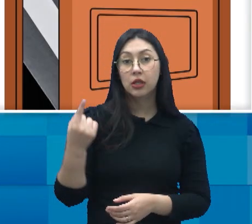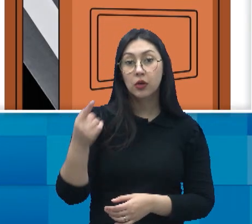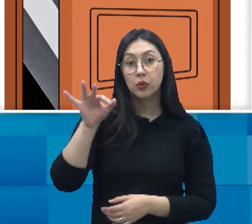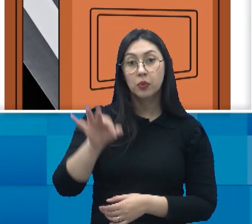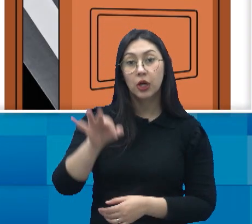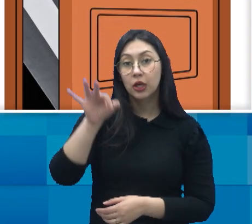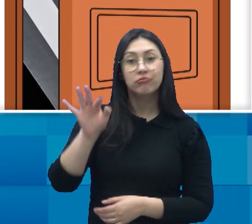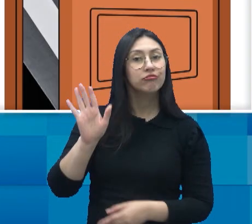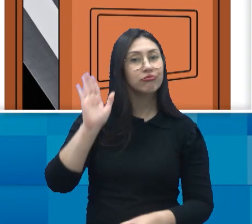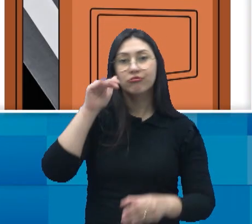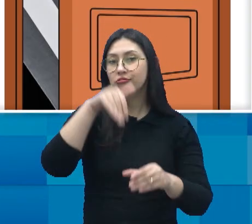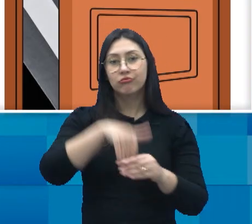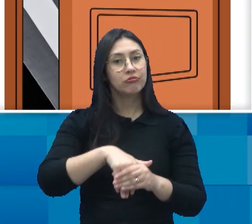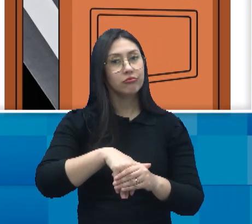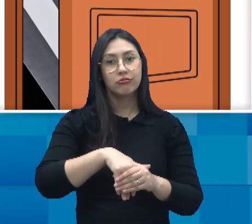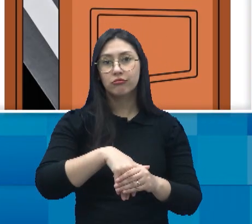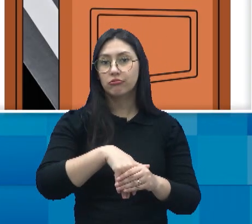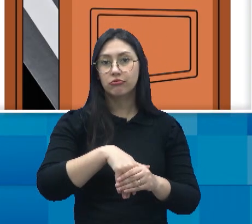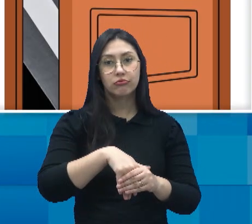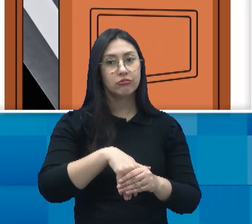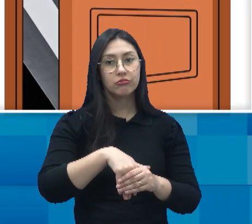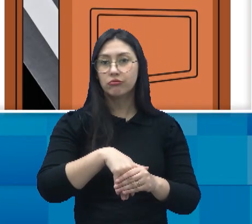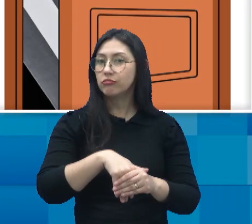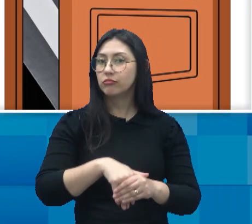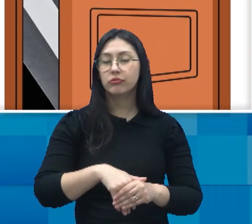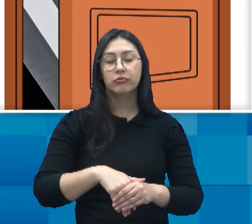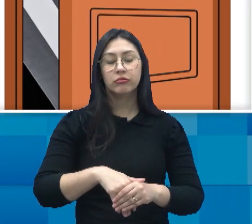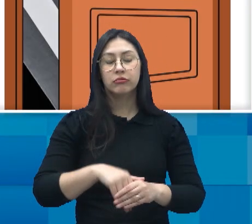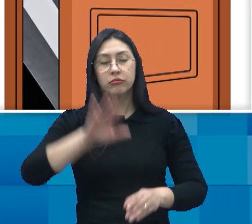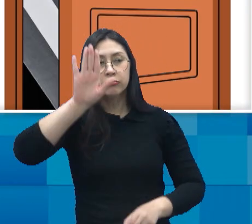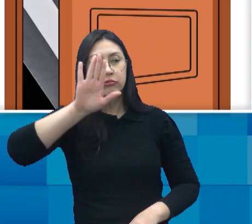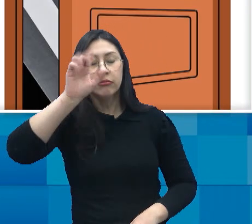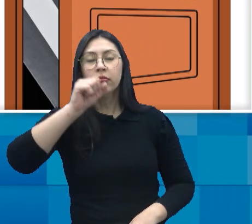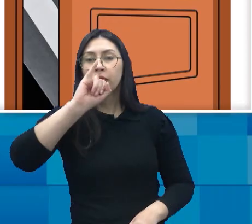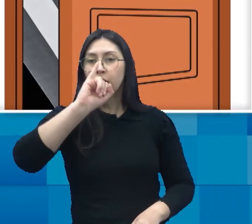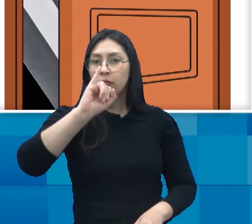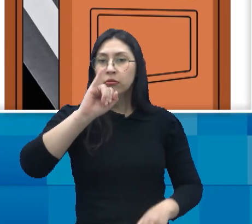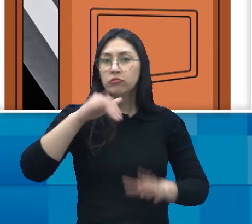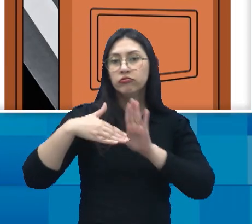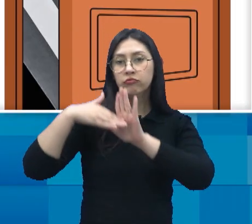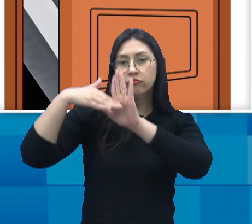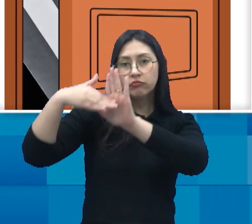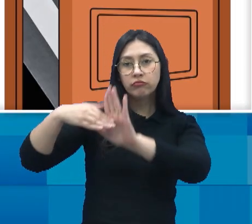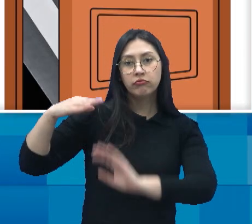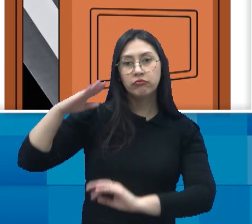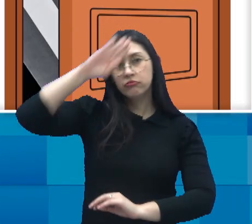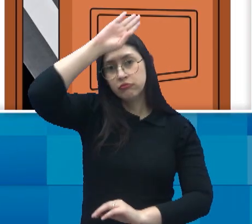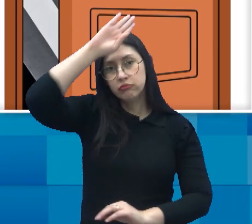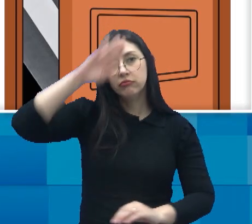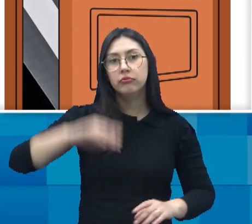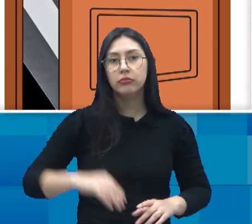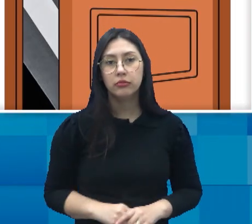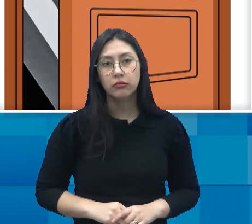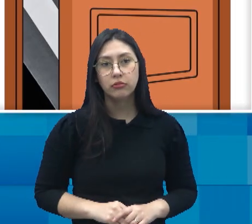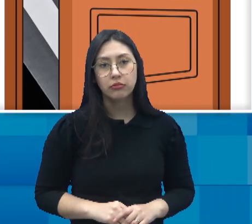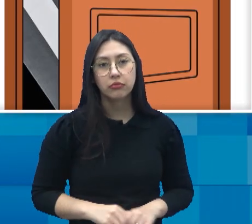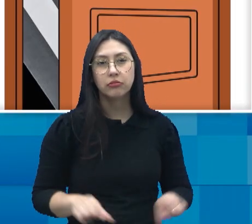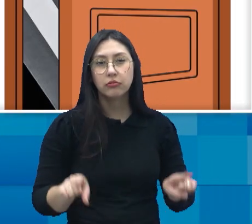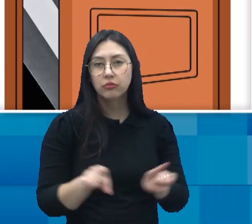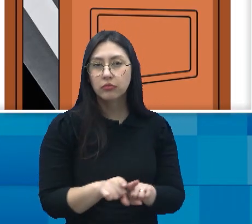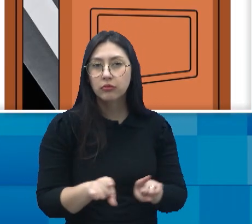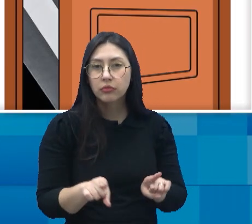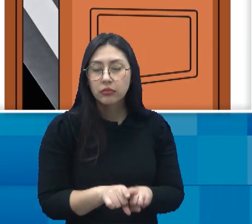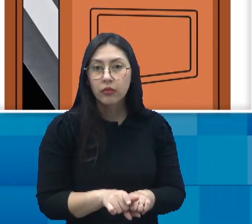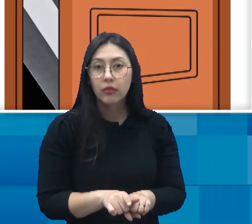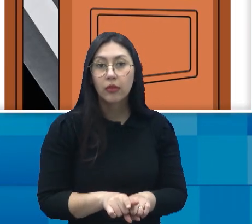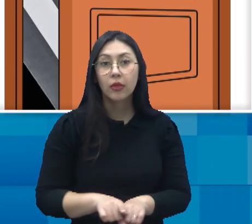que prometesse livrar Bolsonaro e acusados do golpe. Também a Quest,